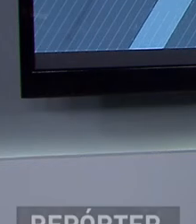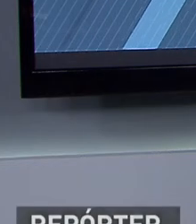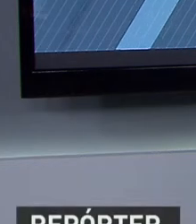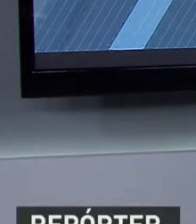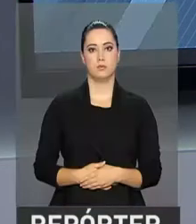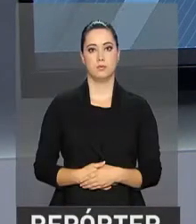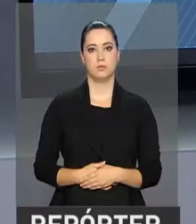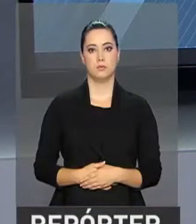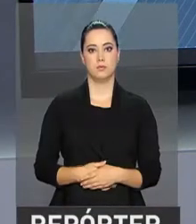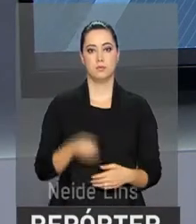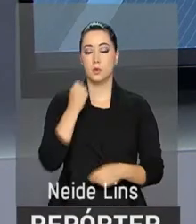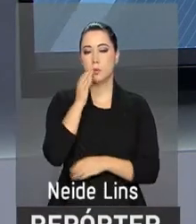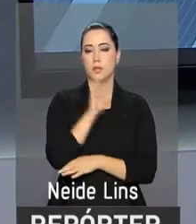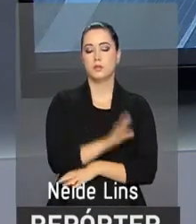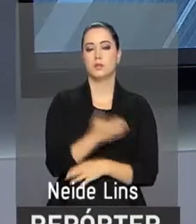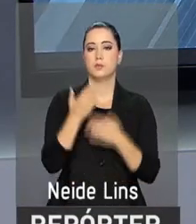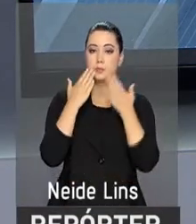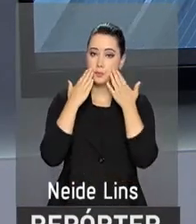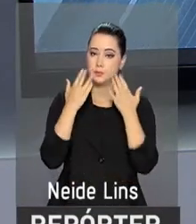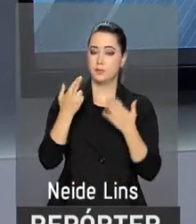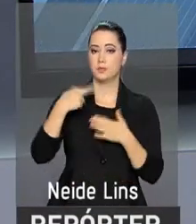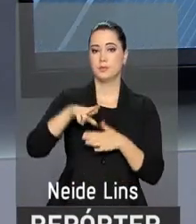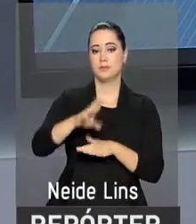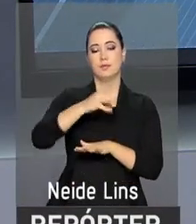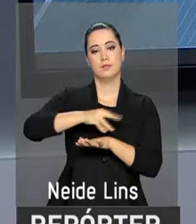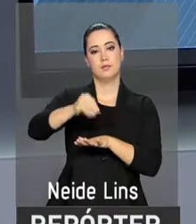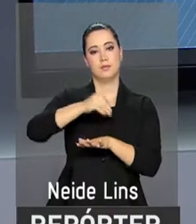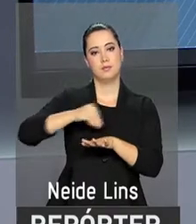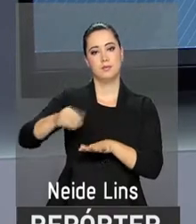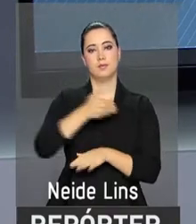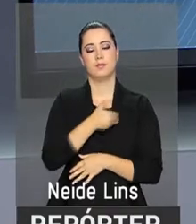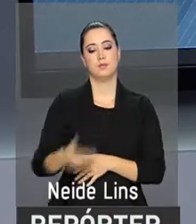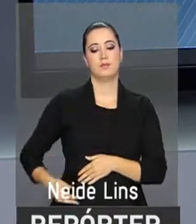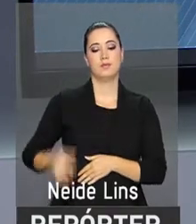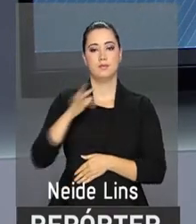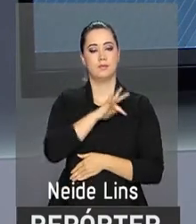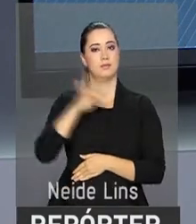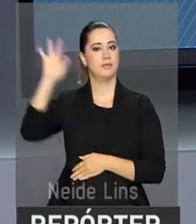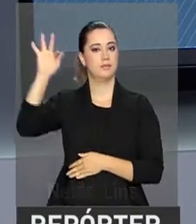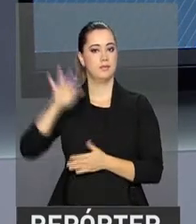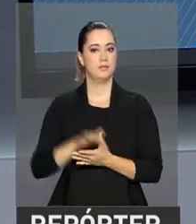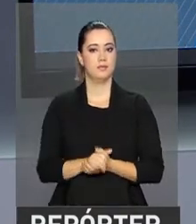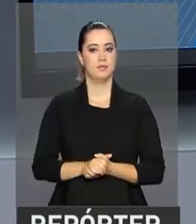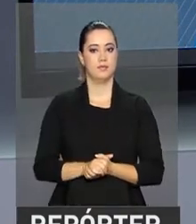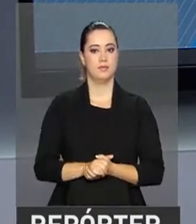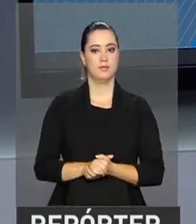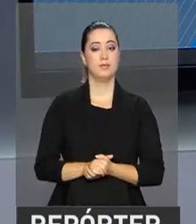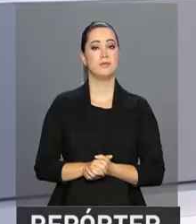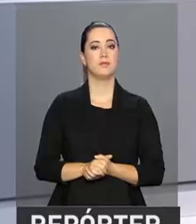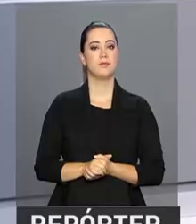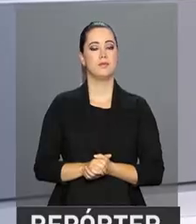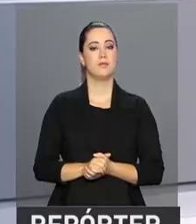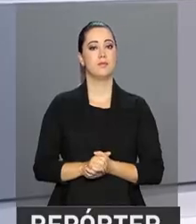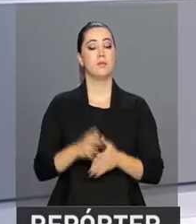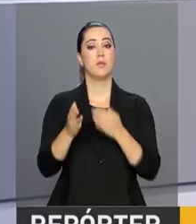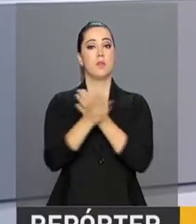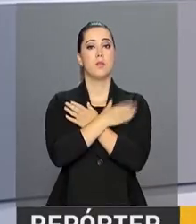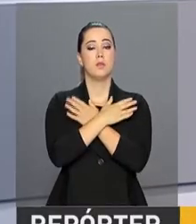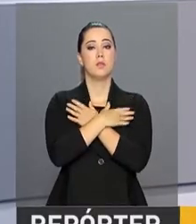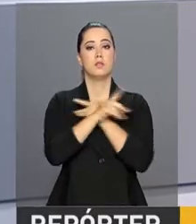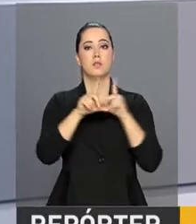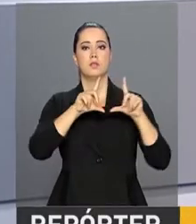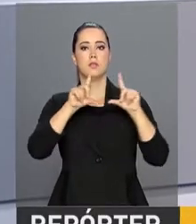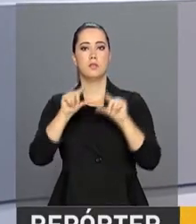boa tarde estamos de volta com repórter nbr as notícias do governo federal o desemprego